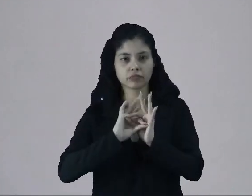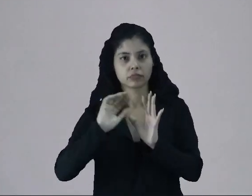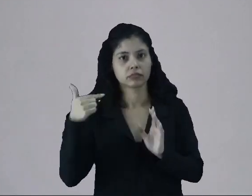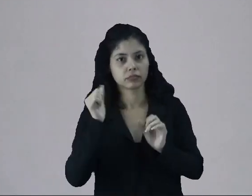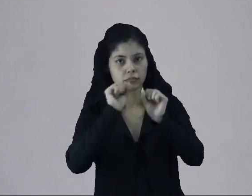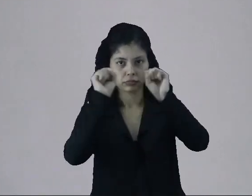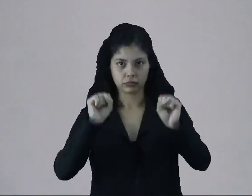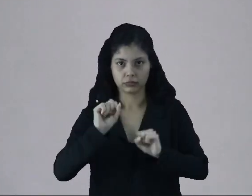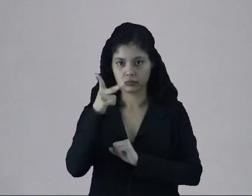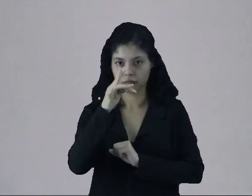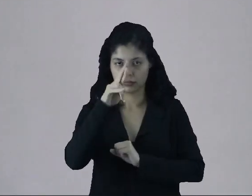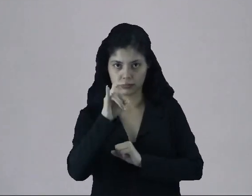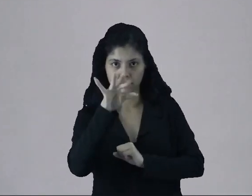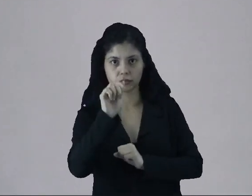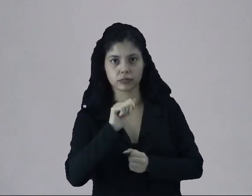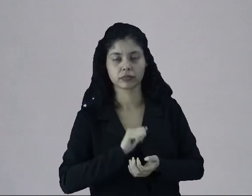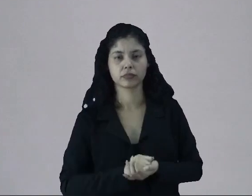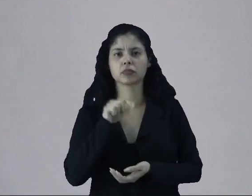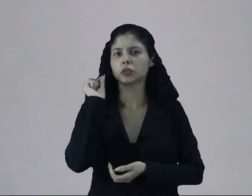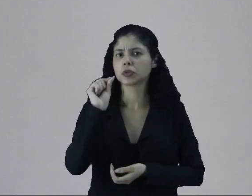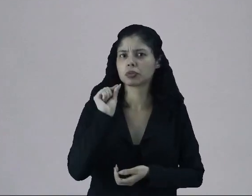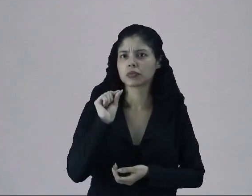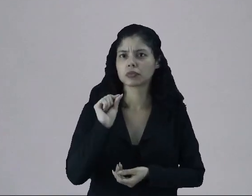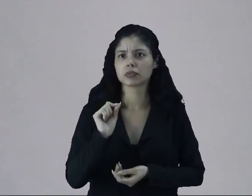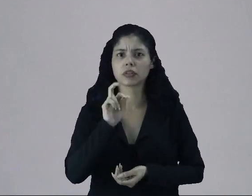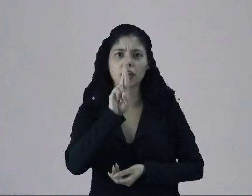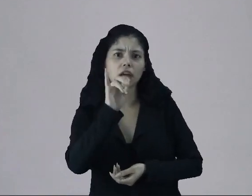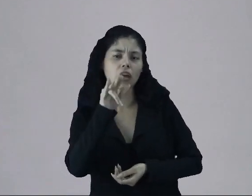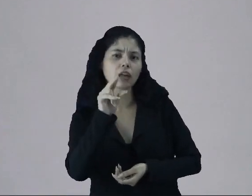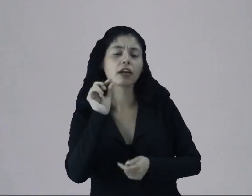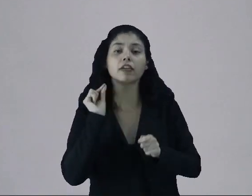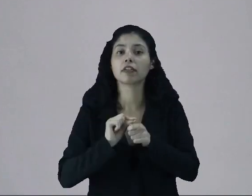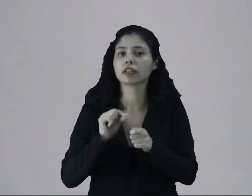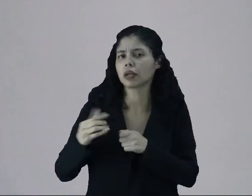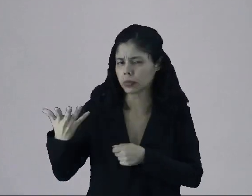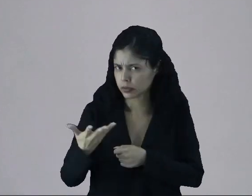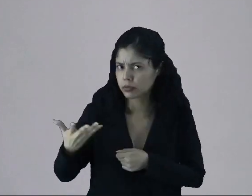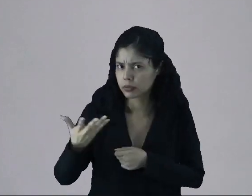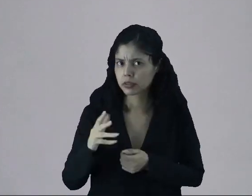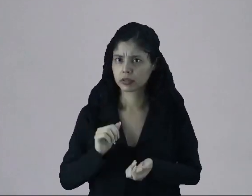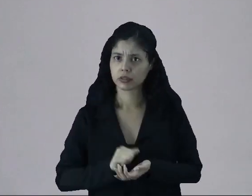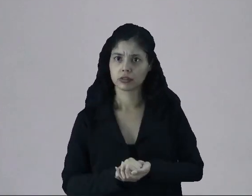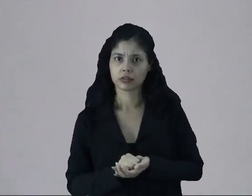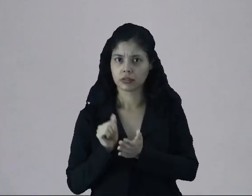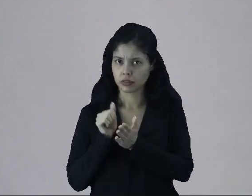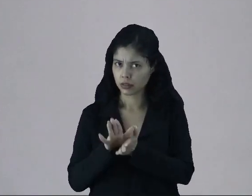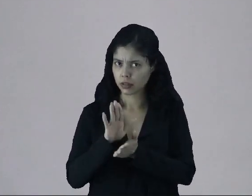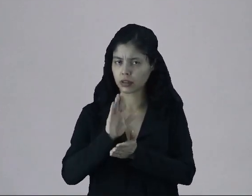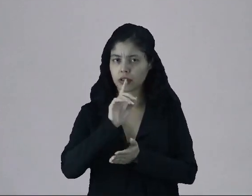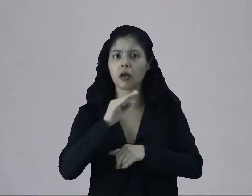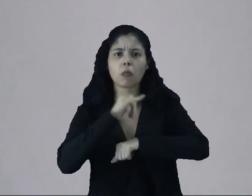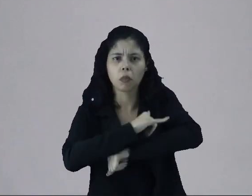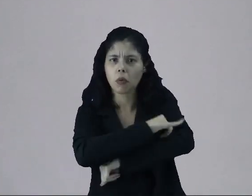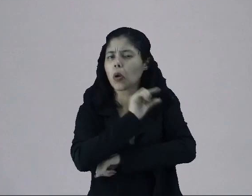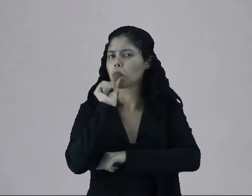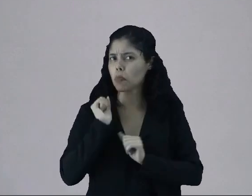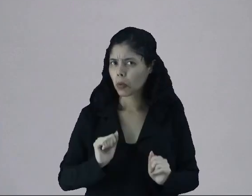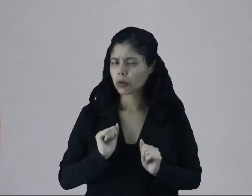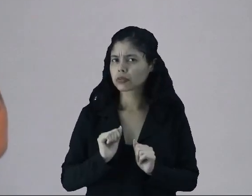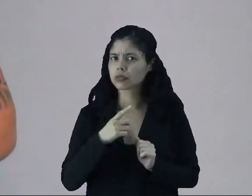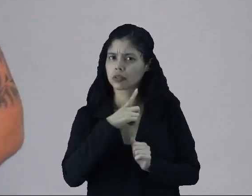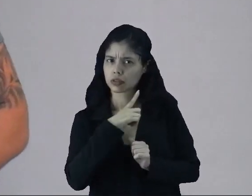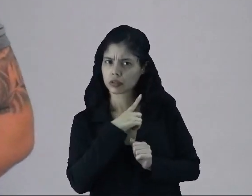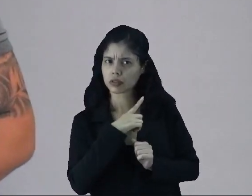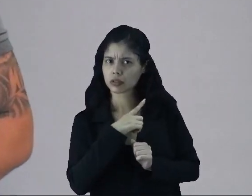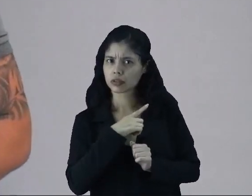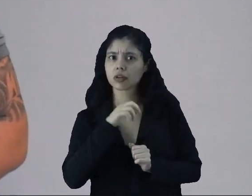sistema, ao hipotálamo. Então, o que esse rim biônico ele vai fazer basicamente? Excretar lipídio. Pode ter um pouco de gordura